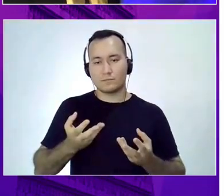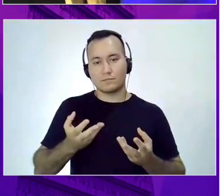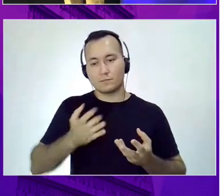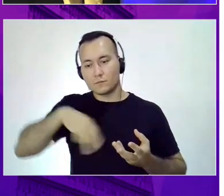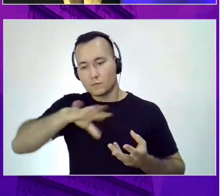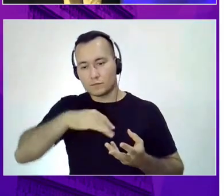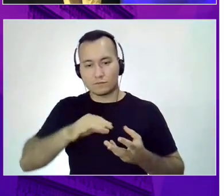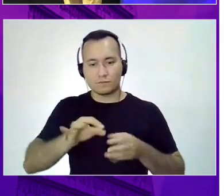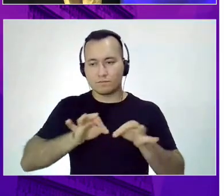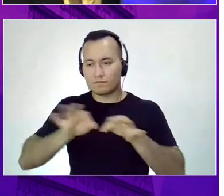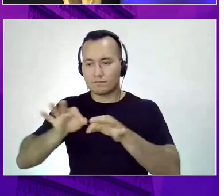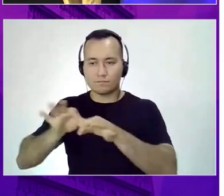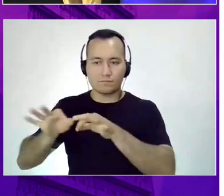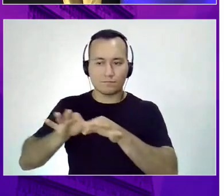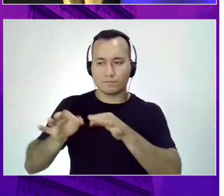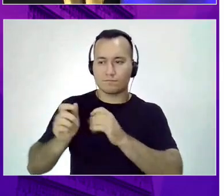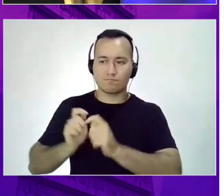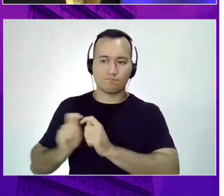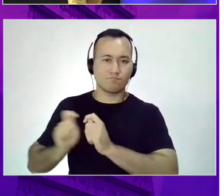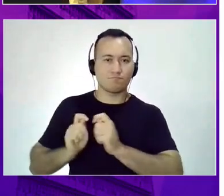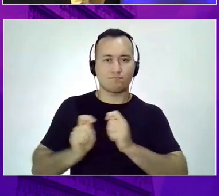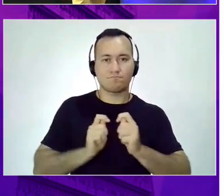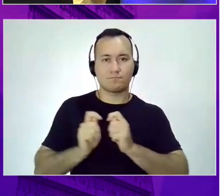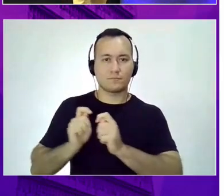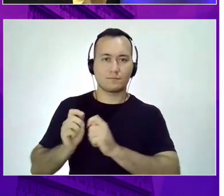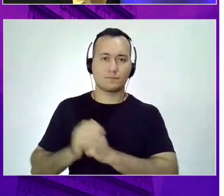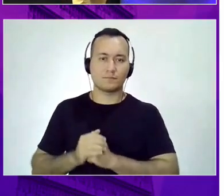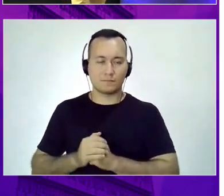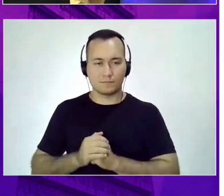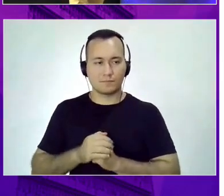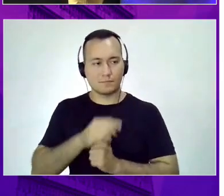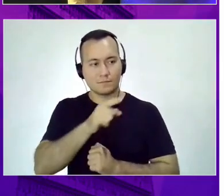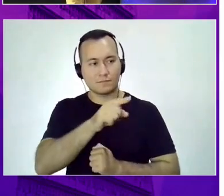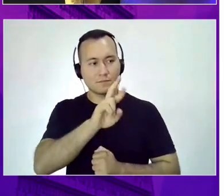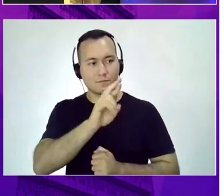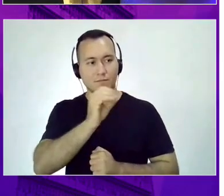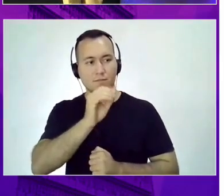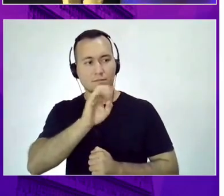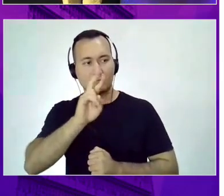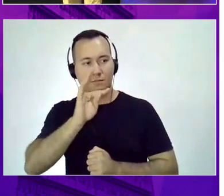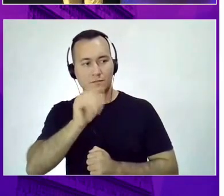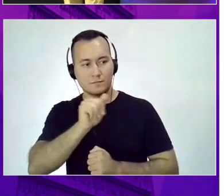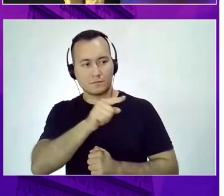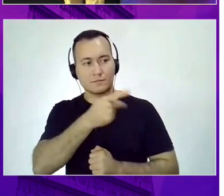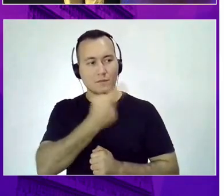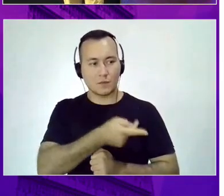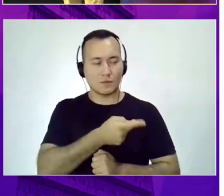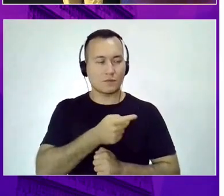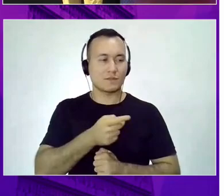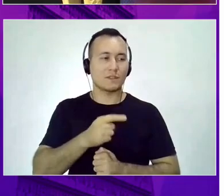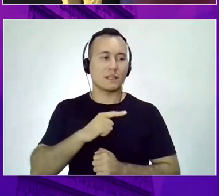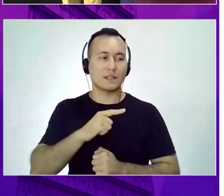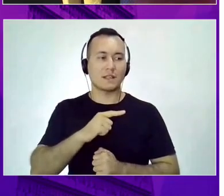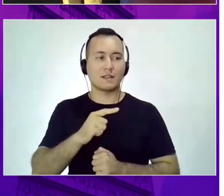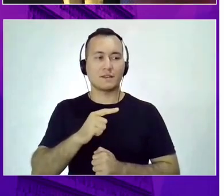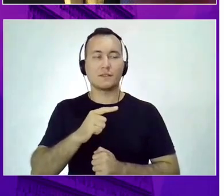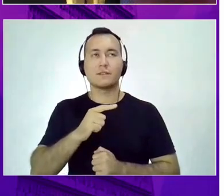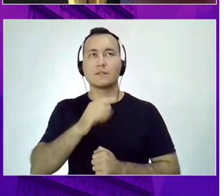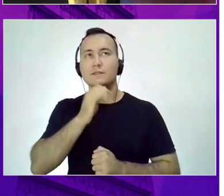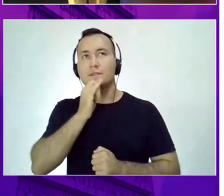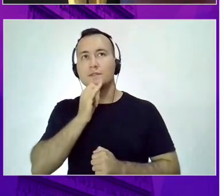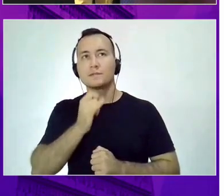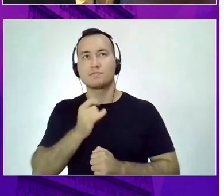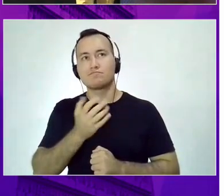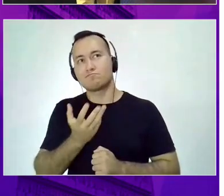argumento. E daí, pegando um pouco da frase da Roberta ali do Stack Overflow, né? É o custo de oportunidade. A gente que é técnico precisa levar